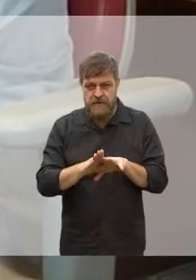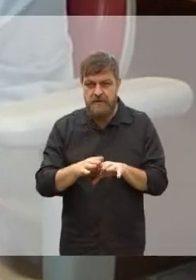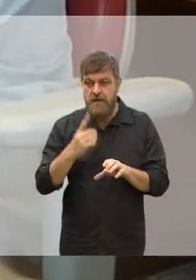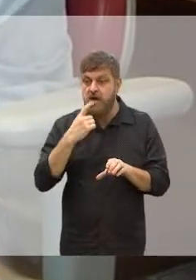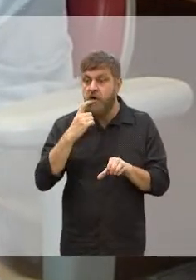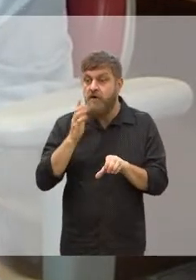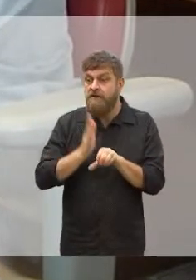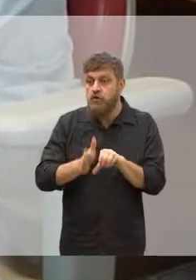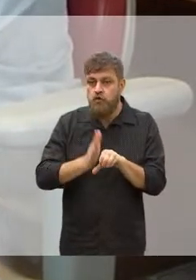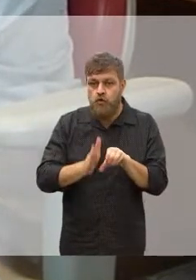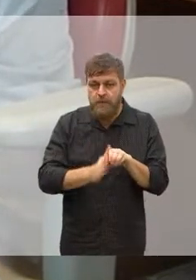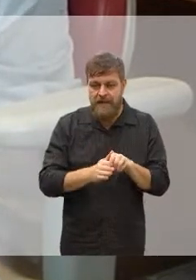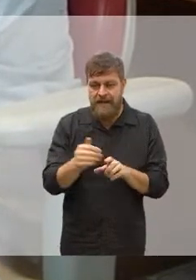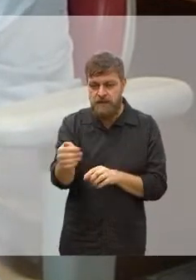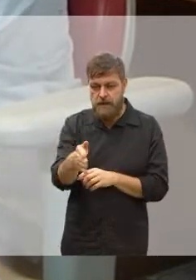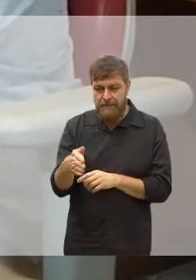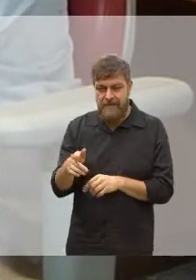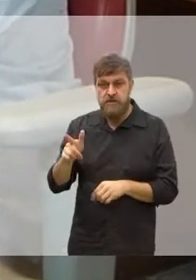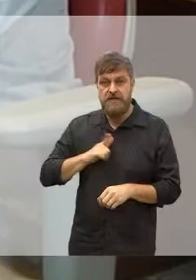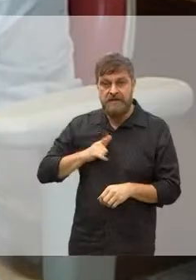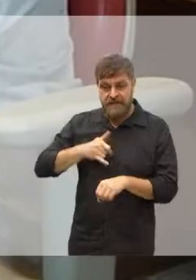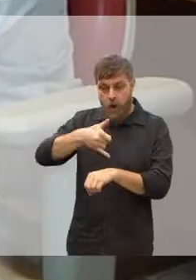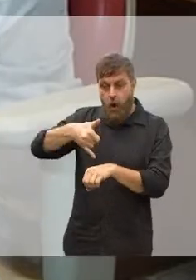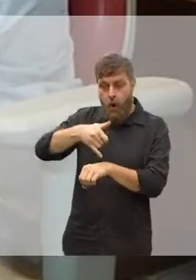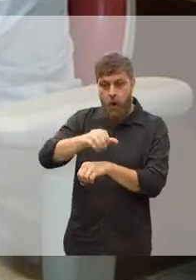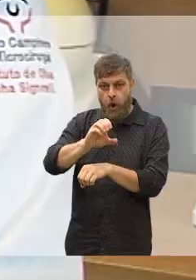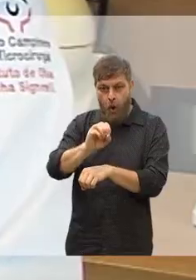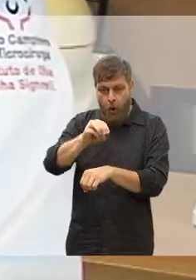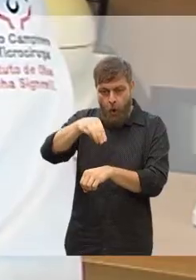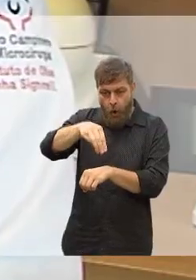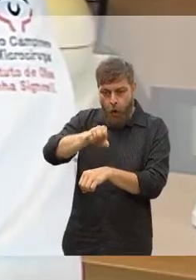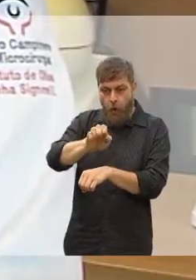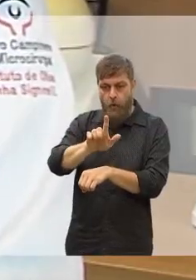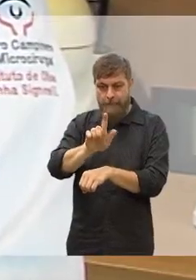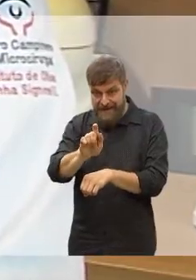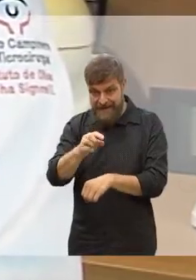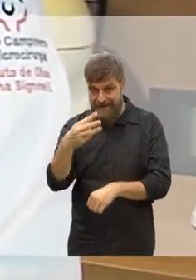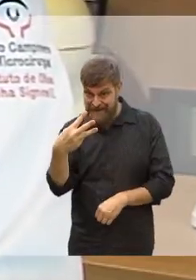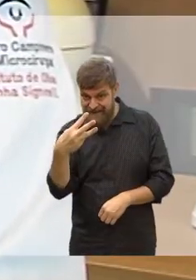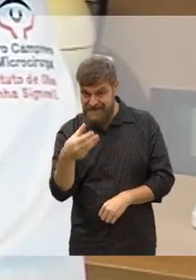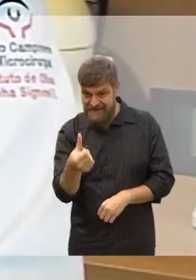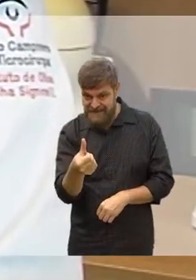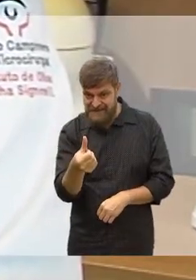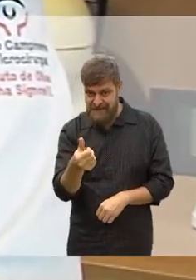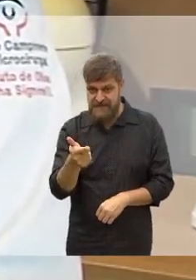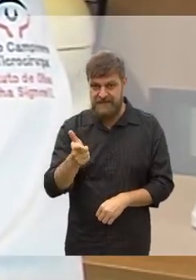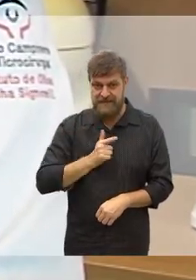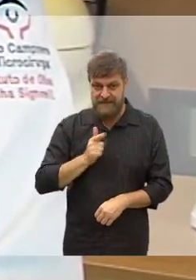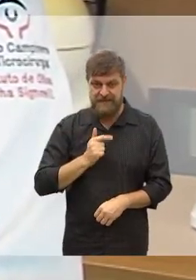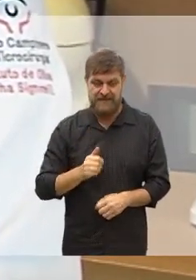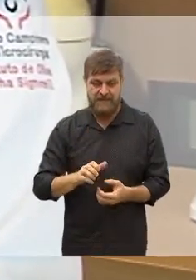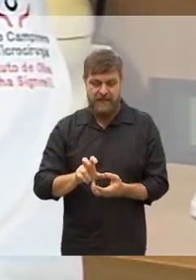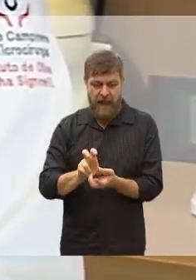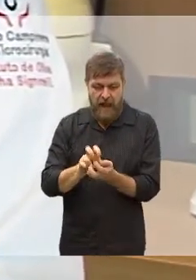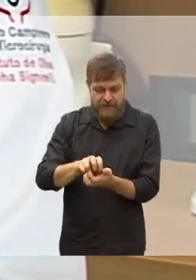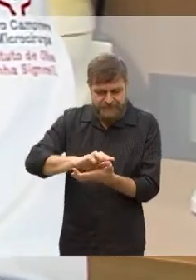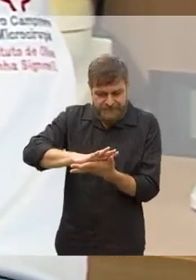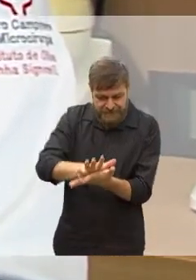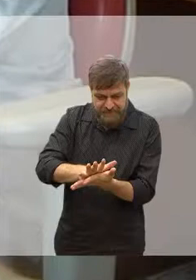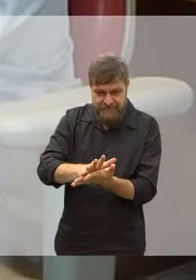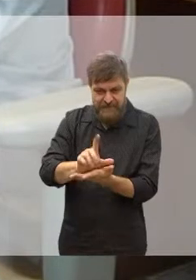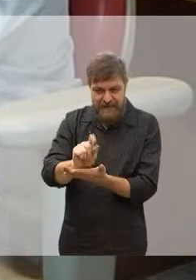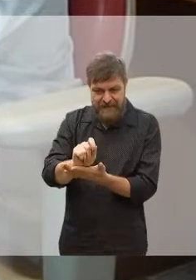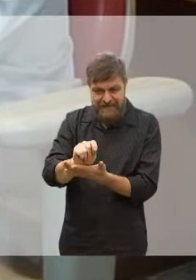tomate, peixes, a gente encontra o ômega 3, ômega 6, que estão nas castanhas, nozes.